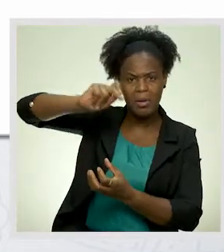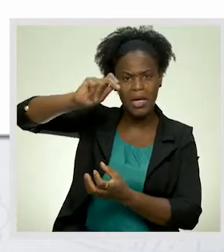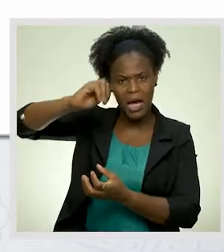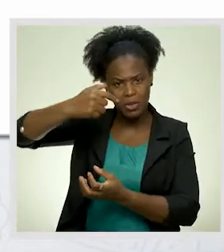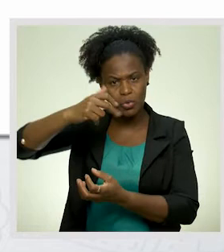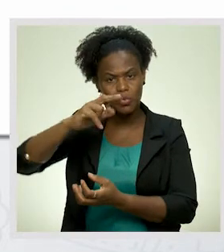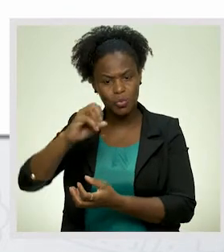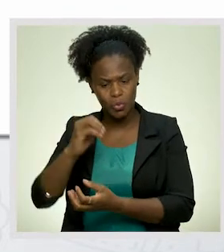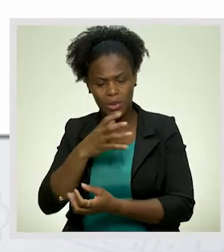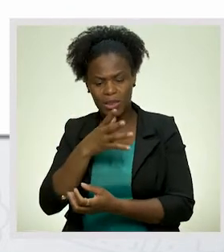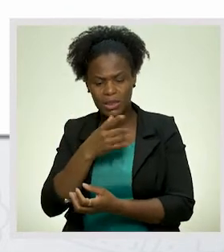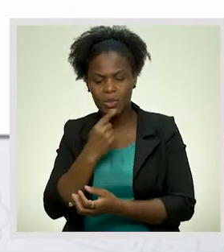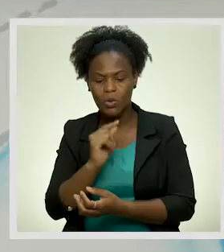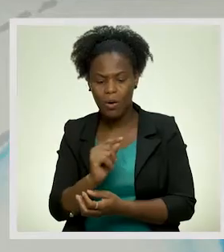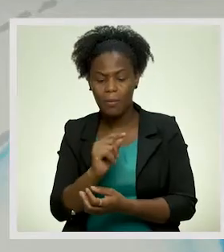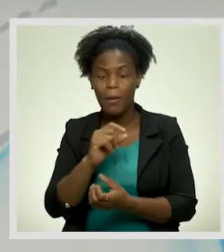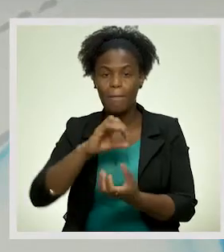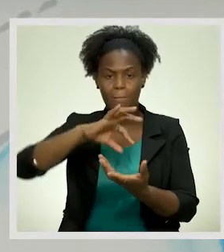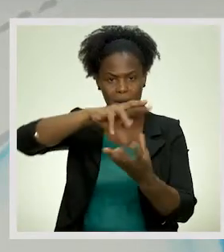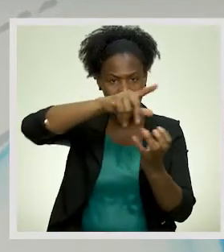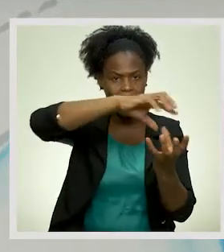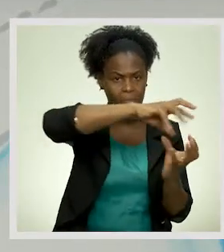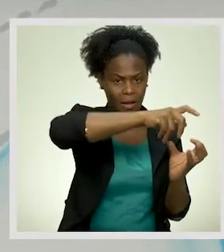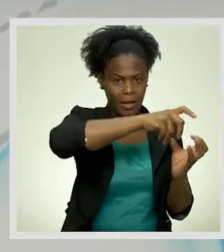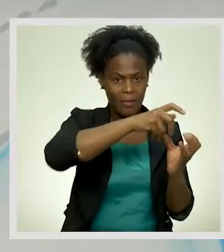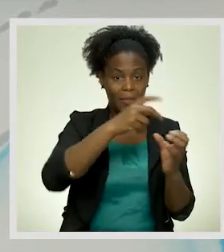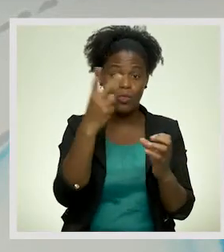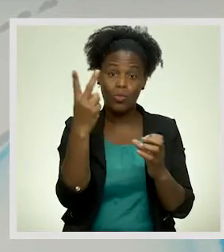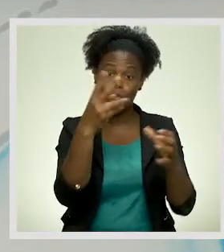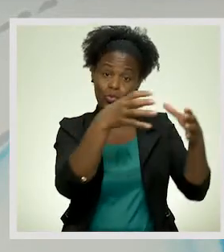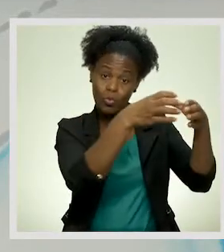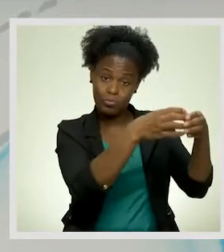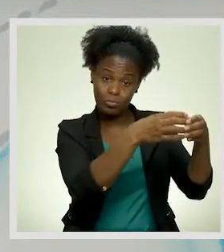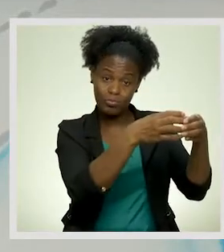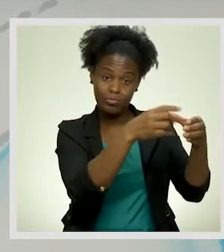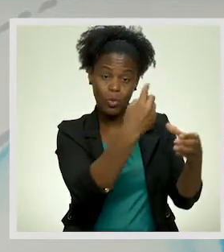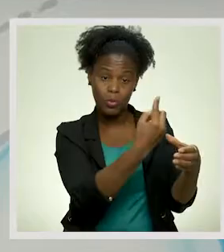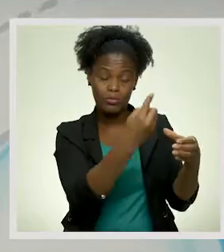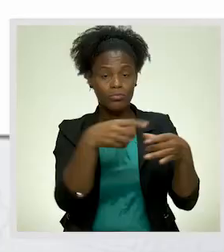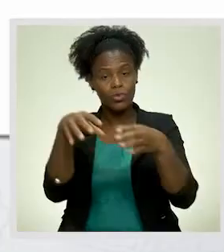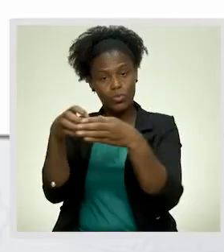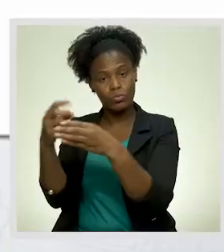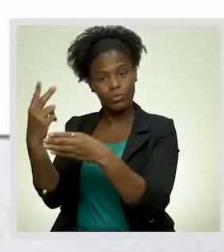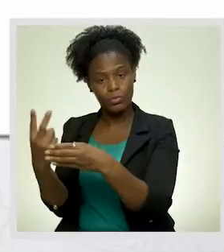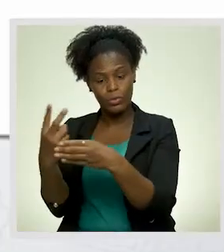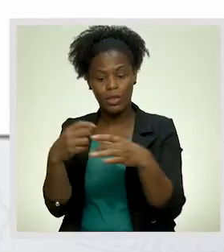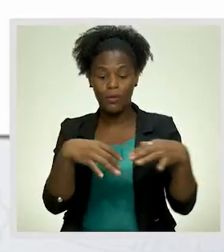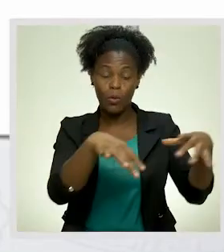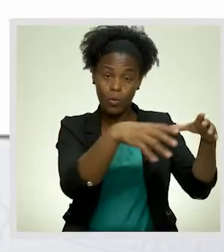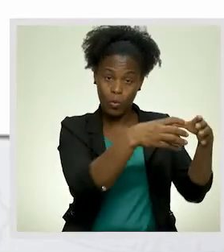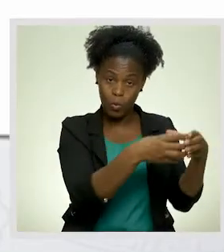planetas, nós podemos dividir os planetas em dois grupos. Nós temos o grupo dos